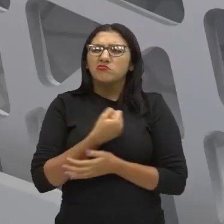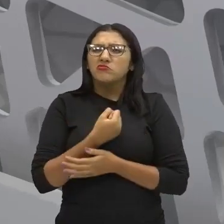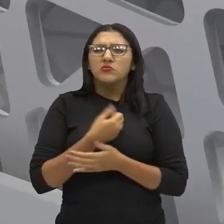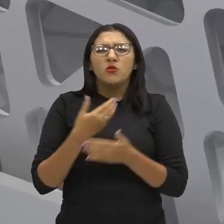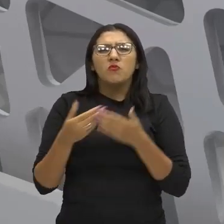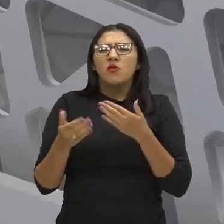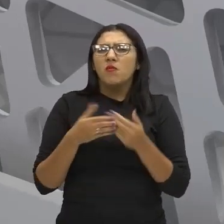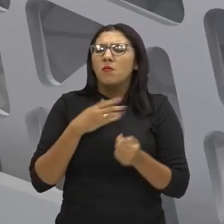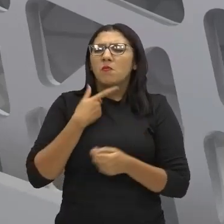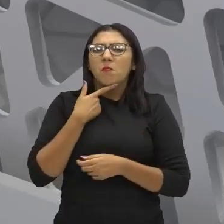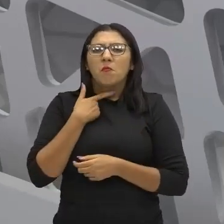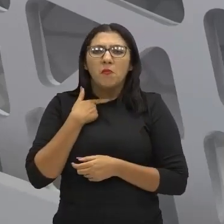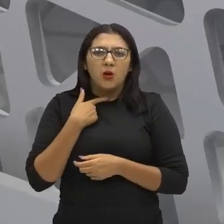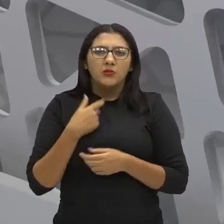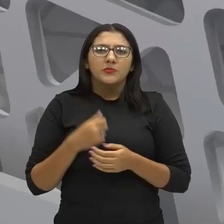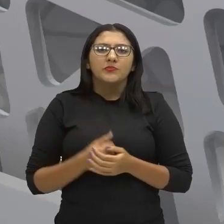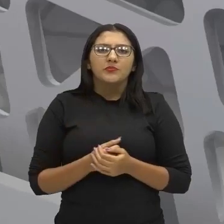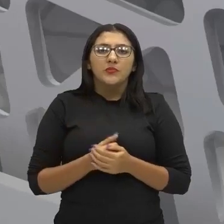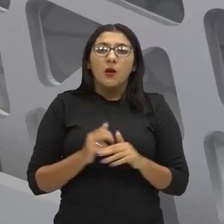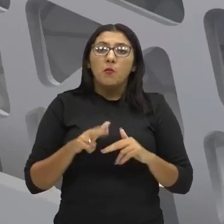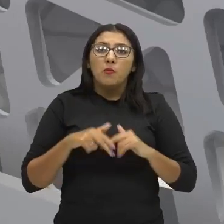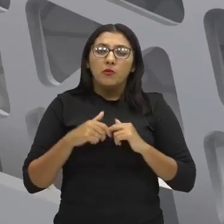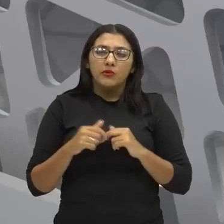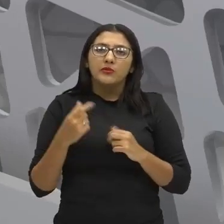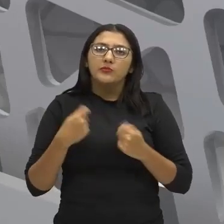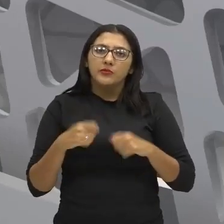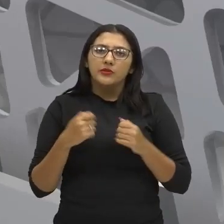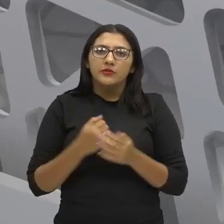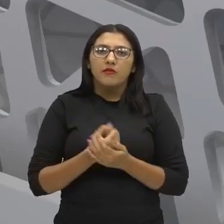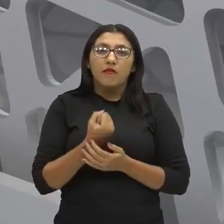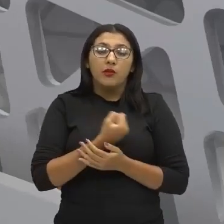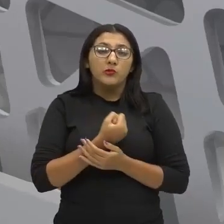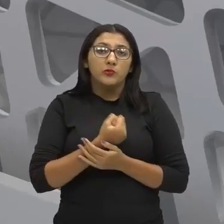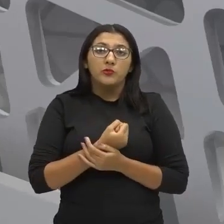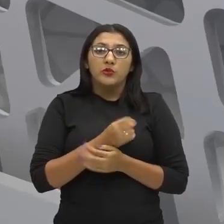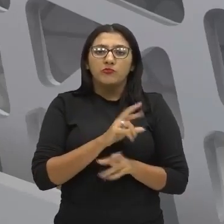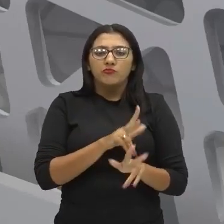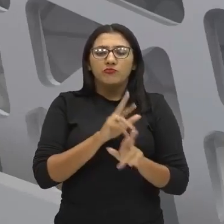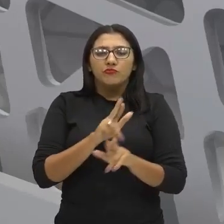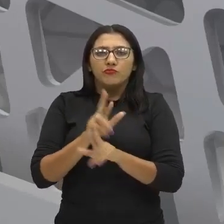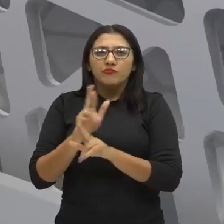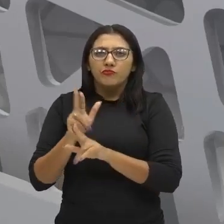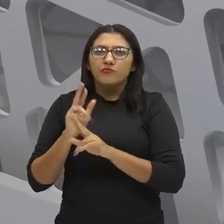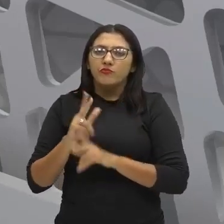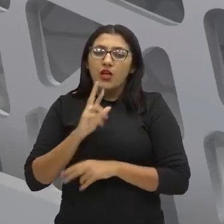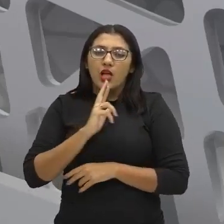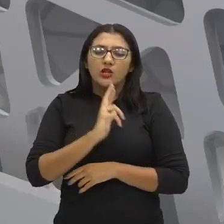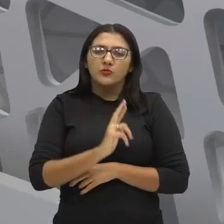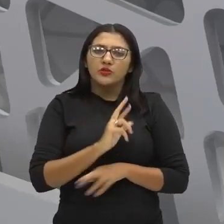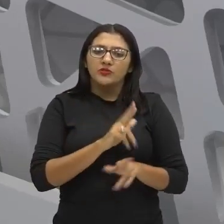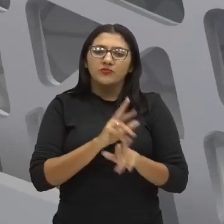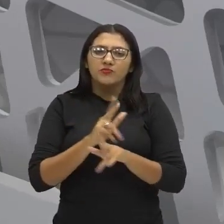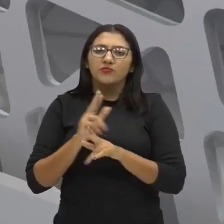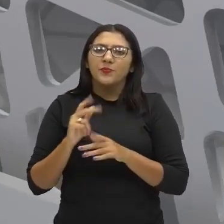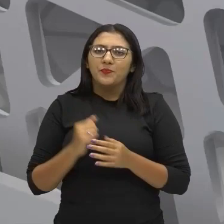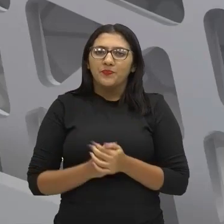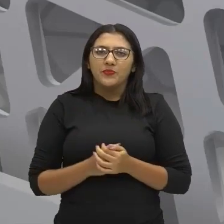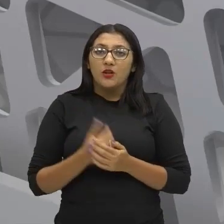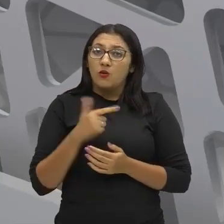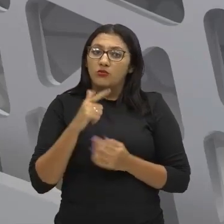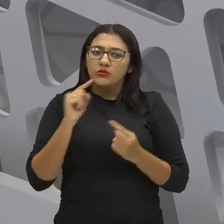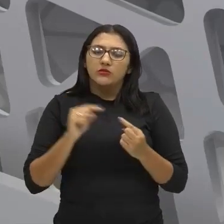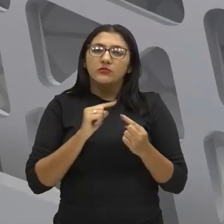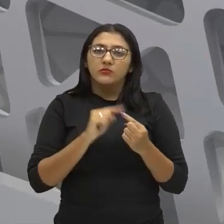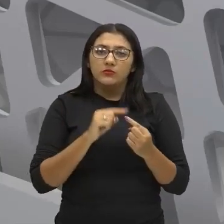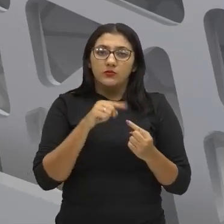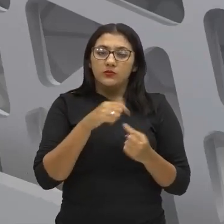quisesse. Portanto, cada um iria encontrar uma resposta diferente. Não é esse o objetivo